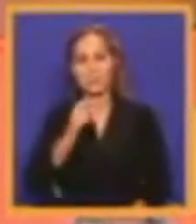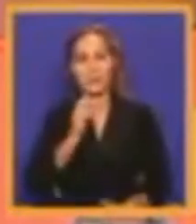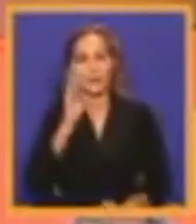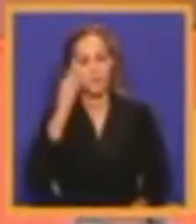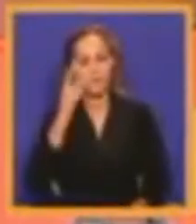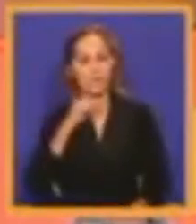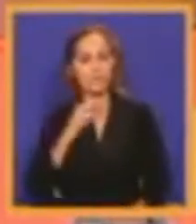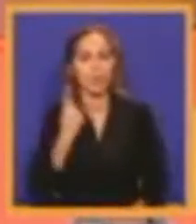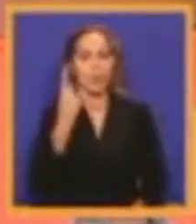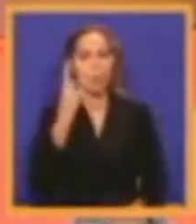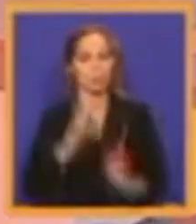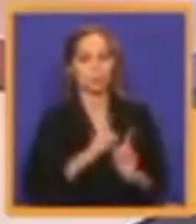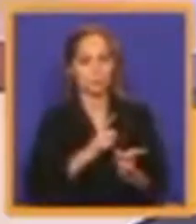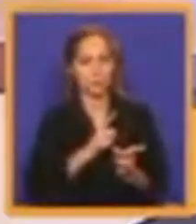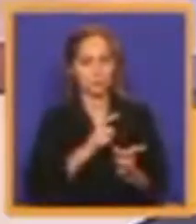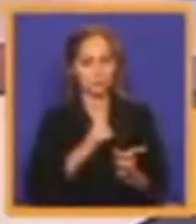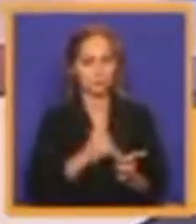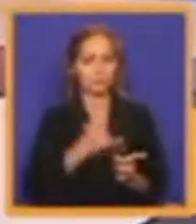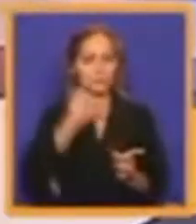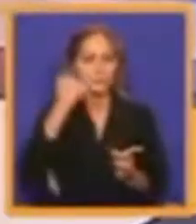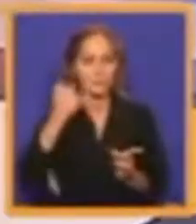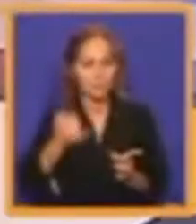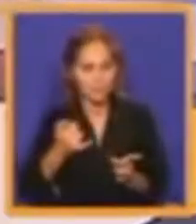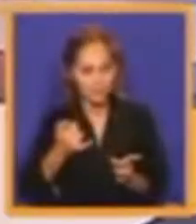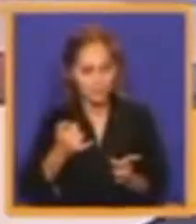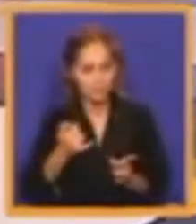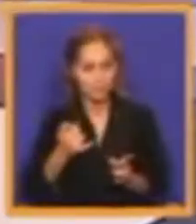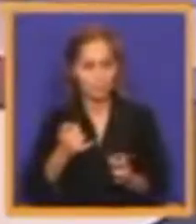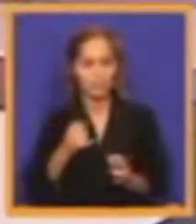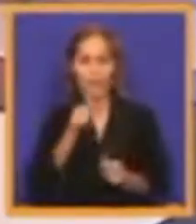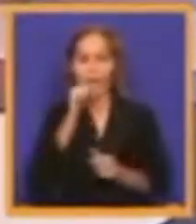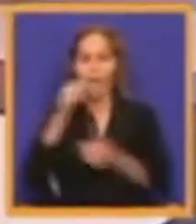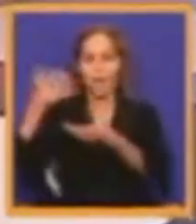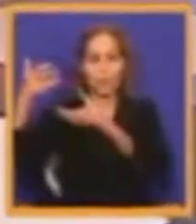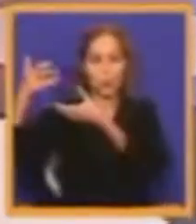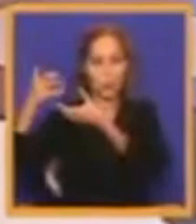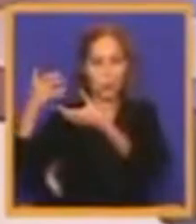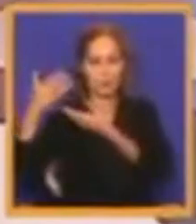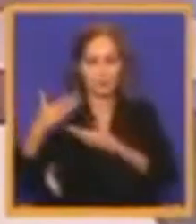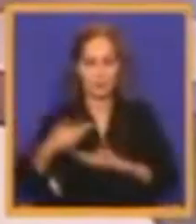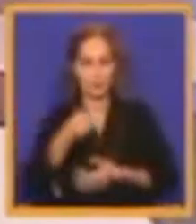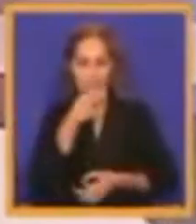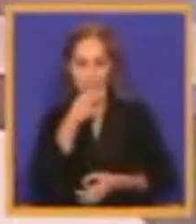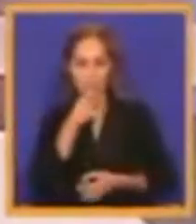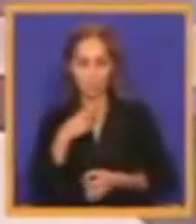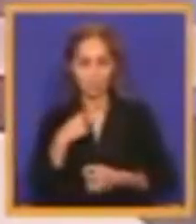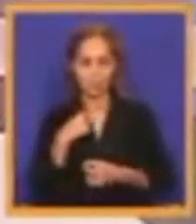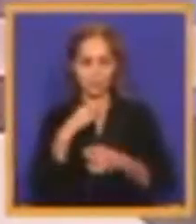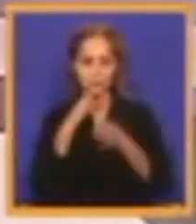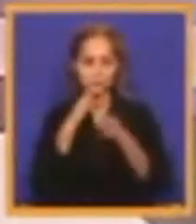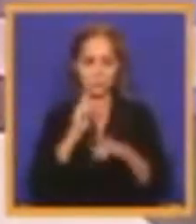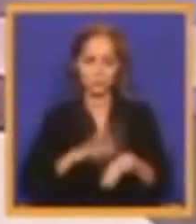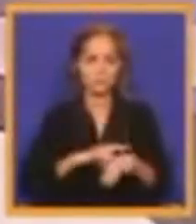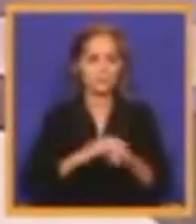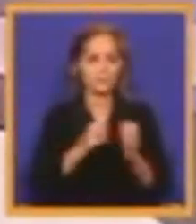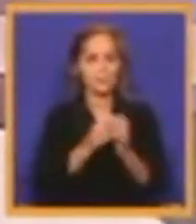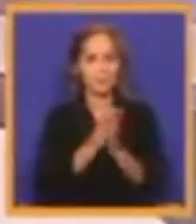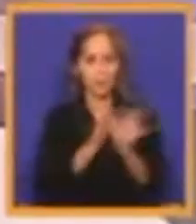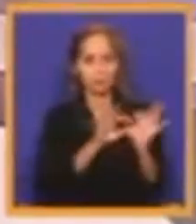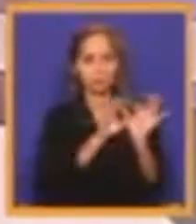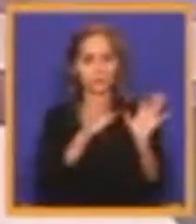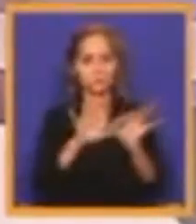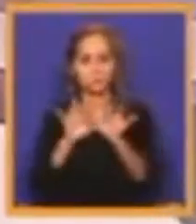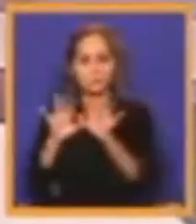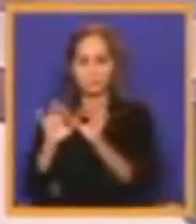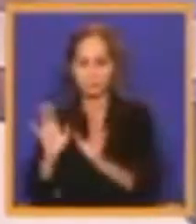E, portanto, aí podemos passar já ao signo seguinte. Vamos ao aquário. Não temos tempo e depois não somos democráticos a dar o mesmo tempo a exatamente. Cada um. Fica toda a